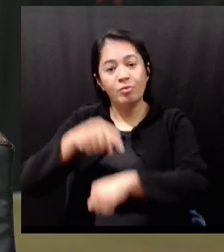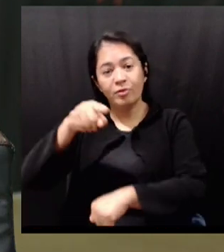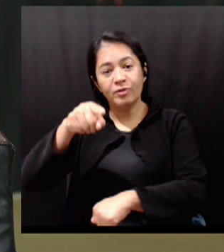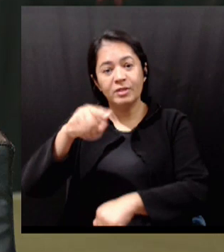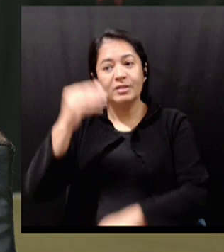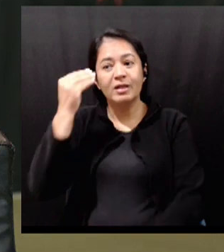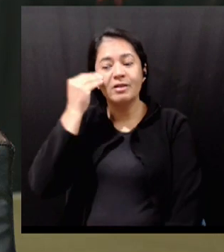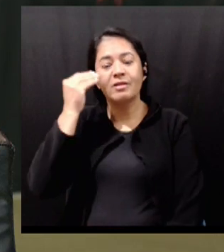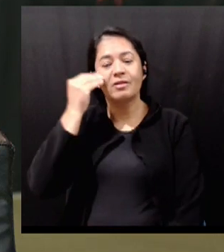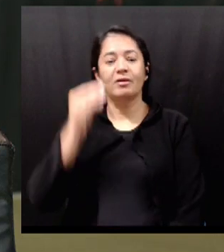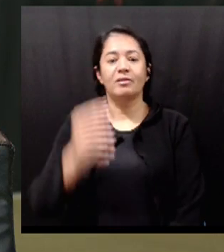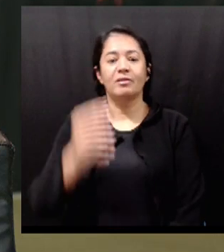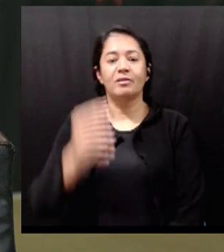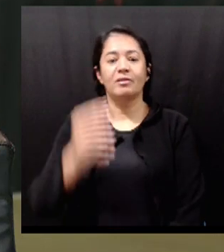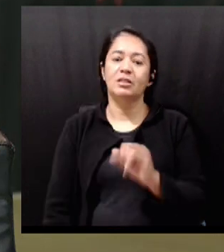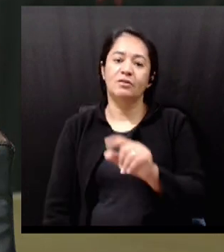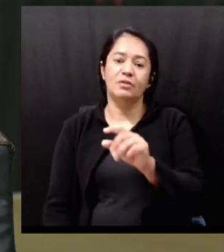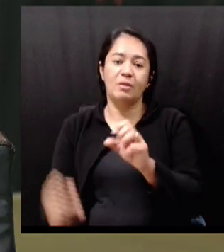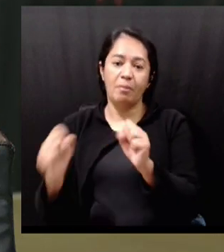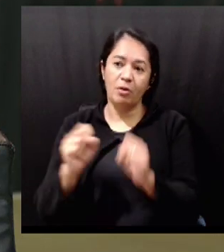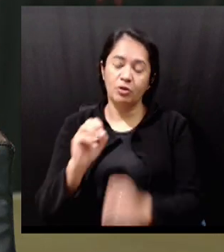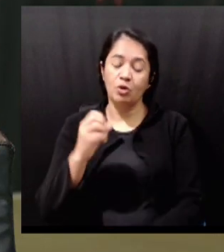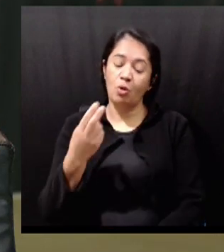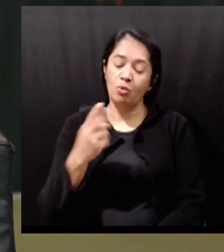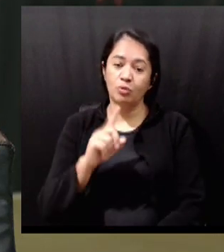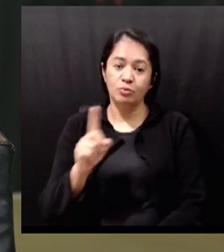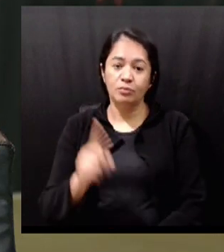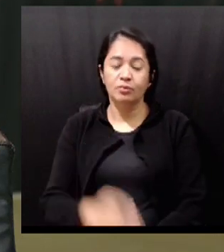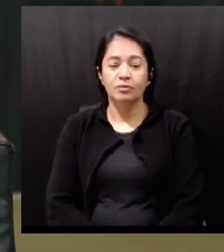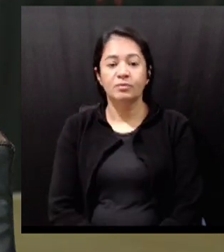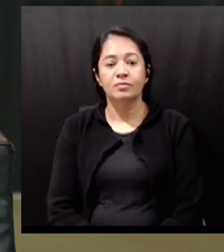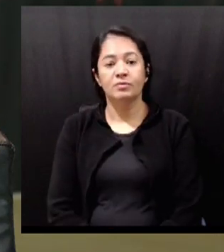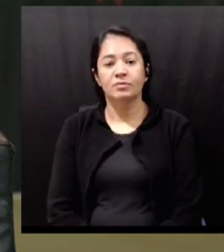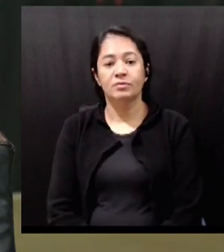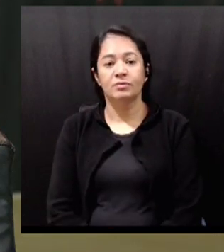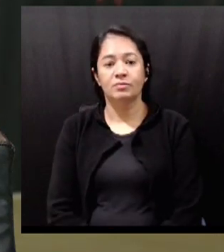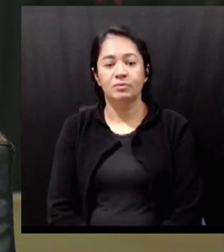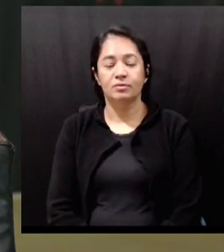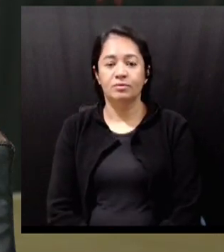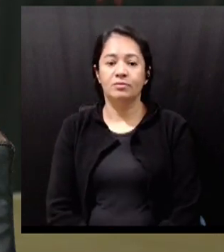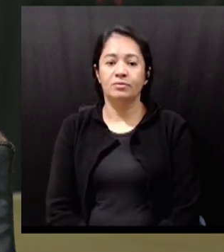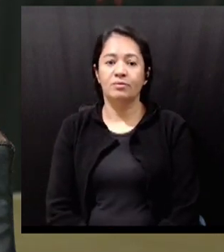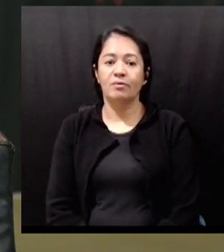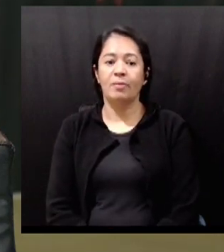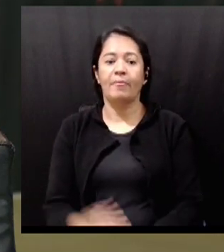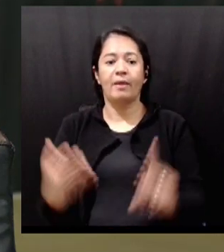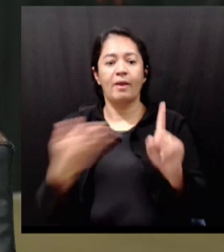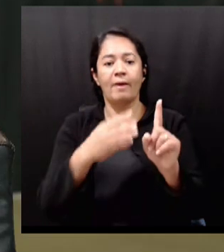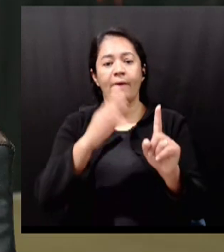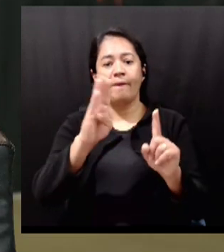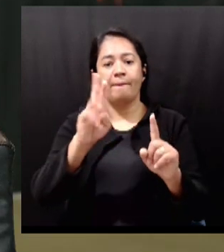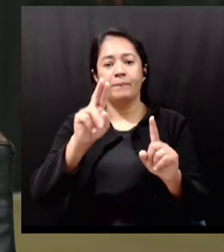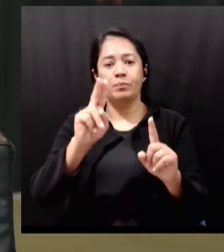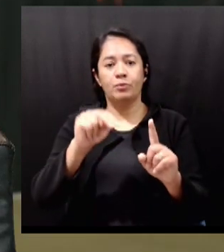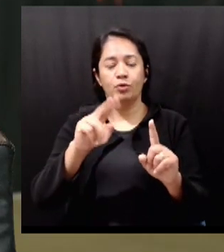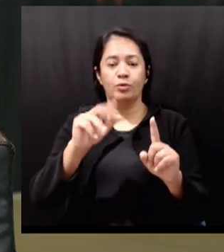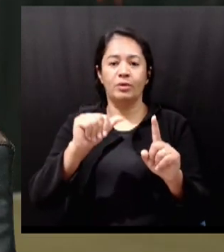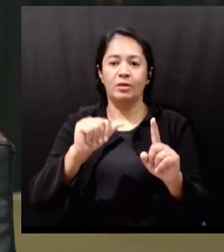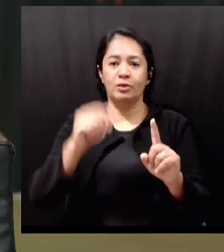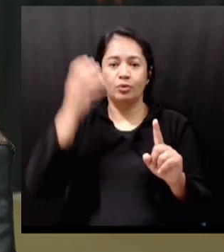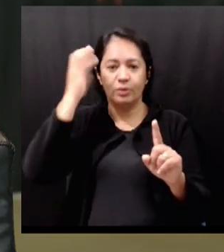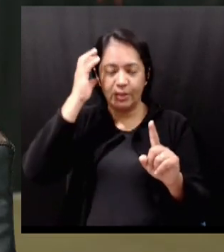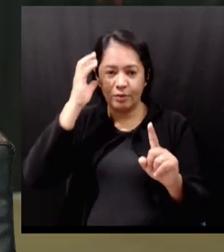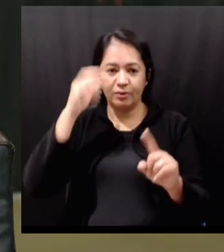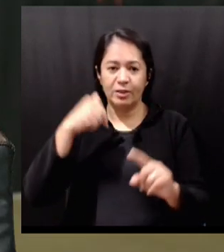você pode ou não diminuir, né? Vamos lá, a Bruna do Taquaral tá com a gente, ela diz assim, ó, tenho medo de que minha exaustão me